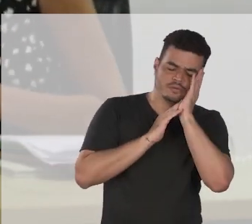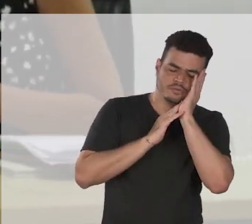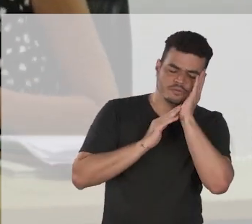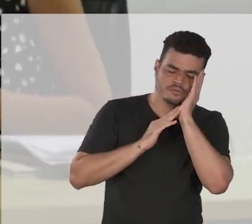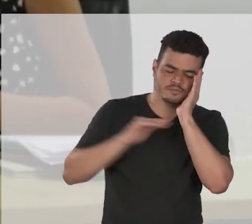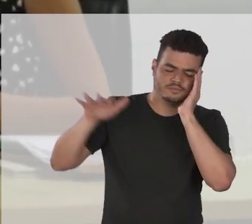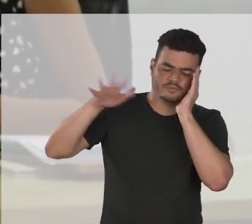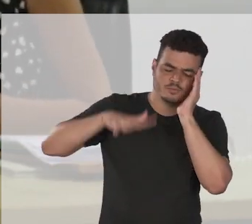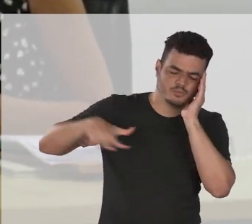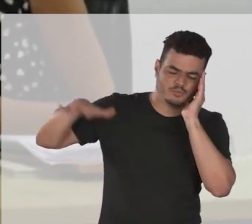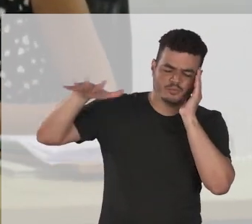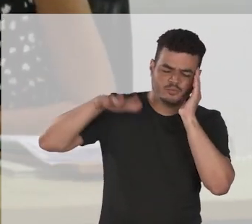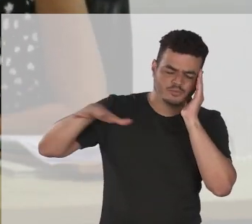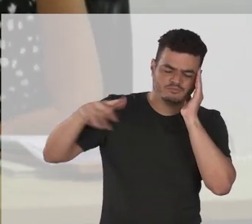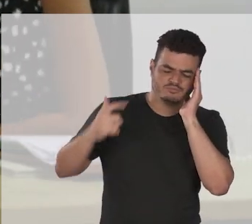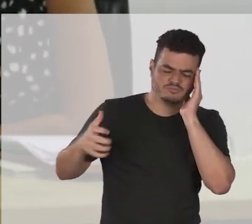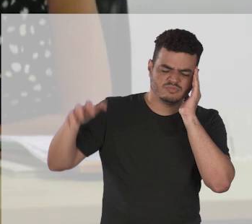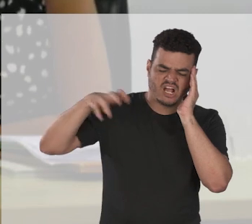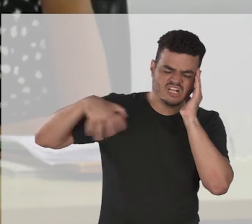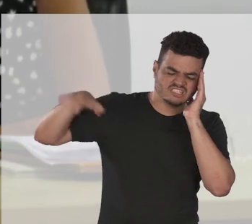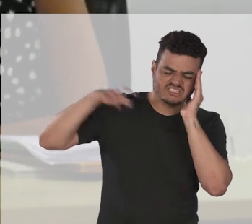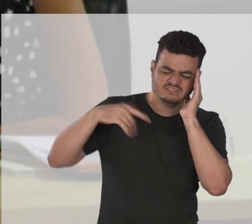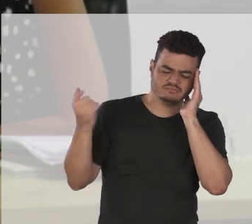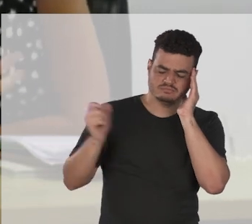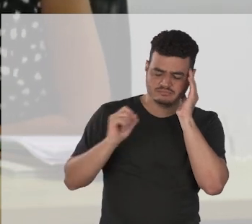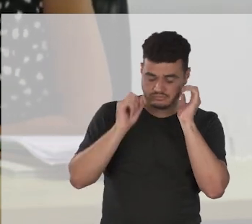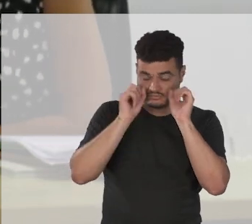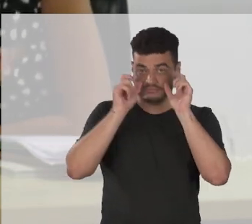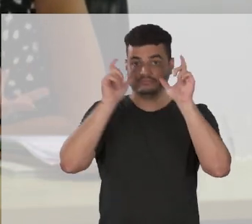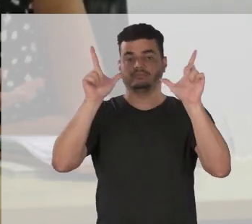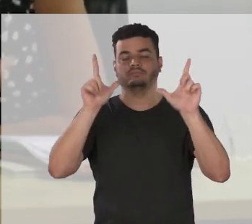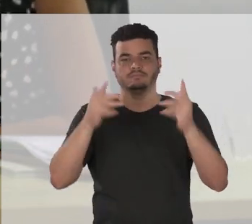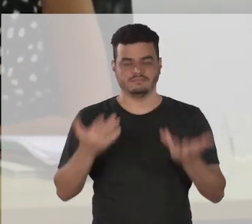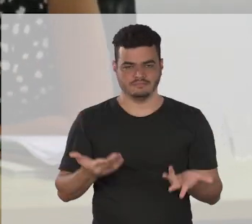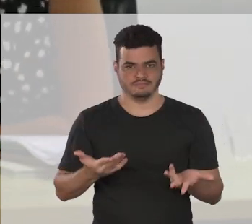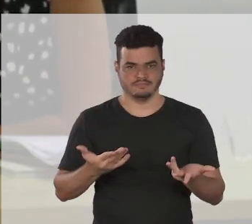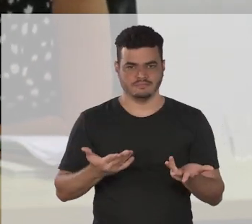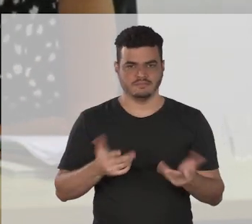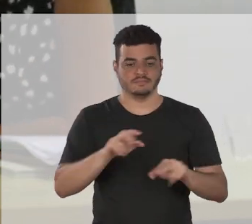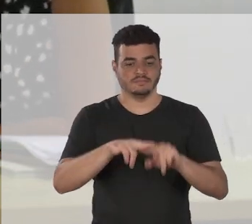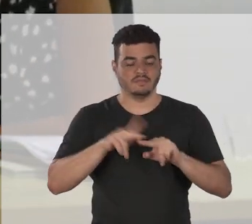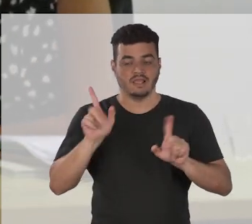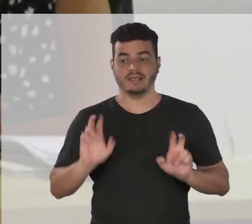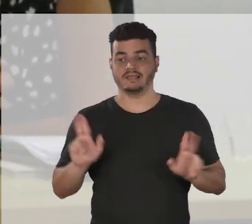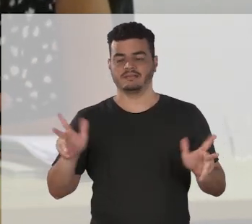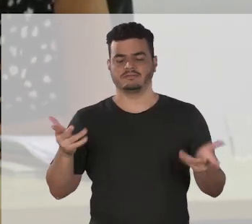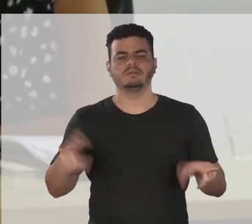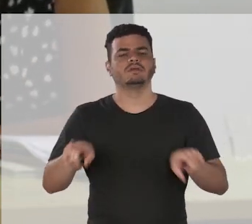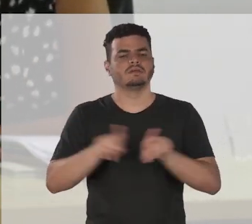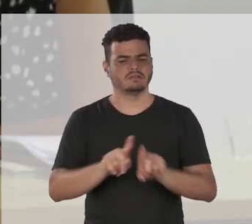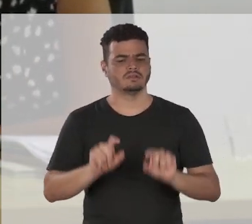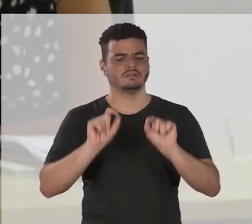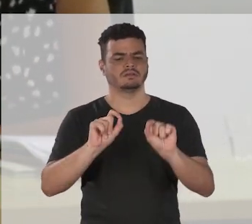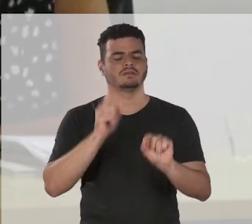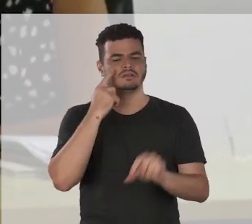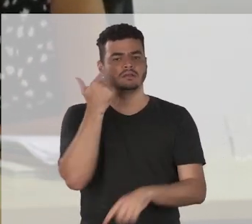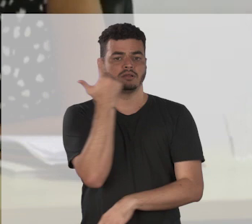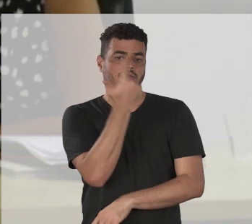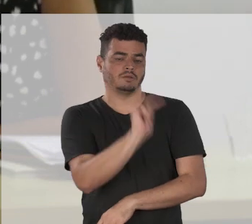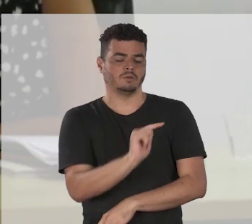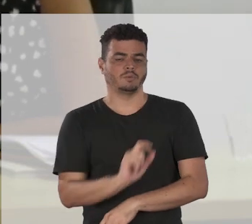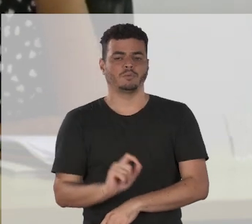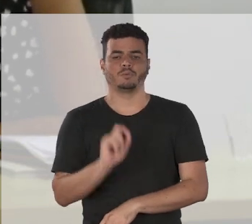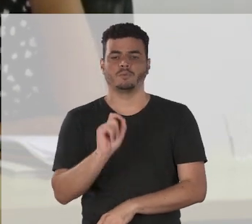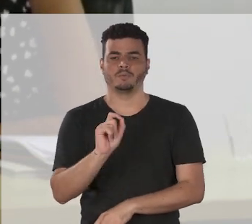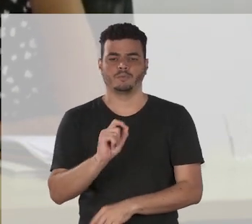revolução. Então, ali se fixa como vai mudando também no sentido das versões. E sim, também tem